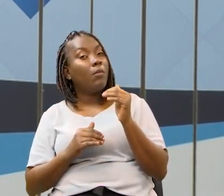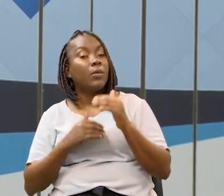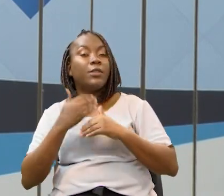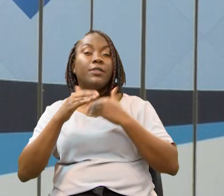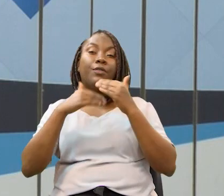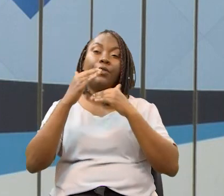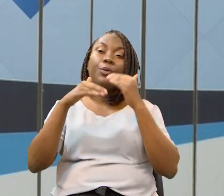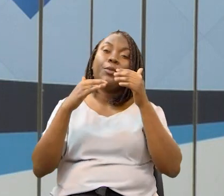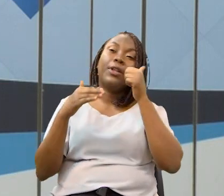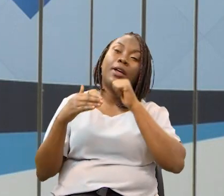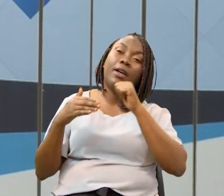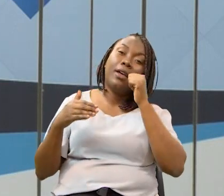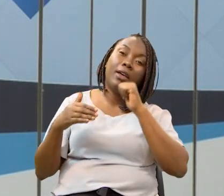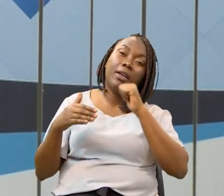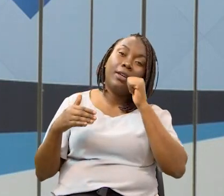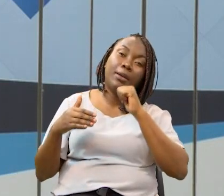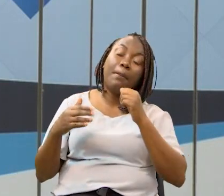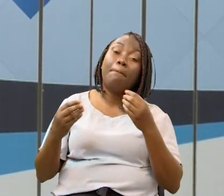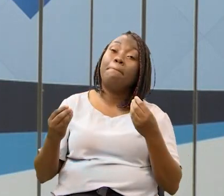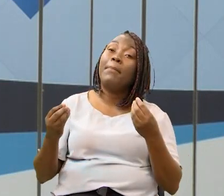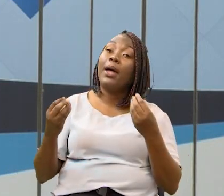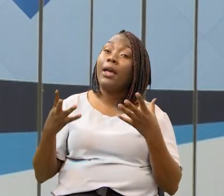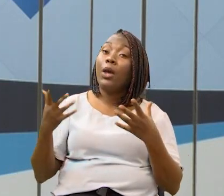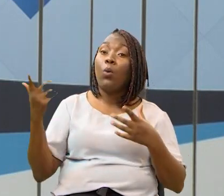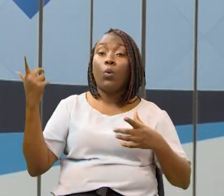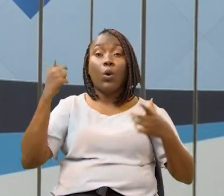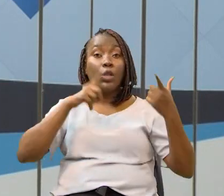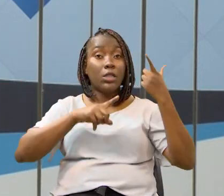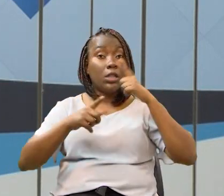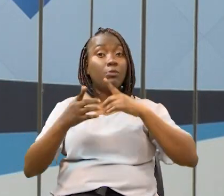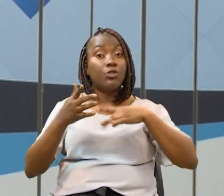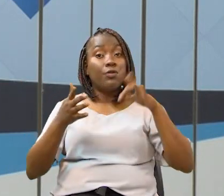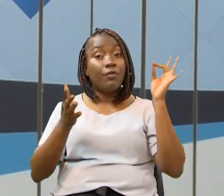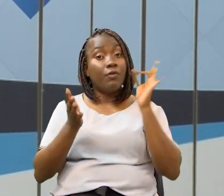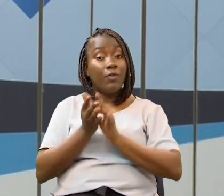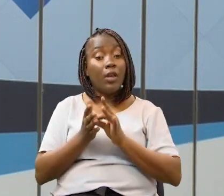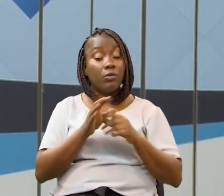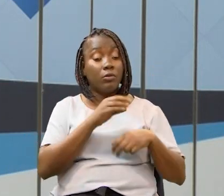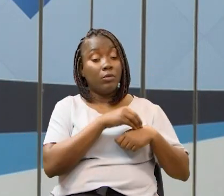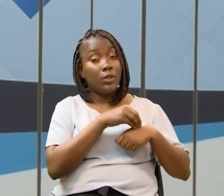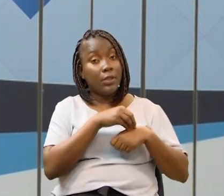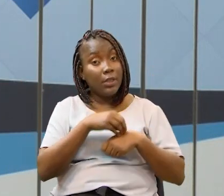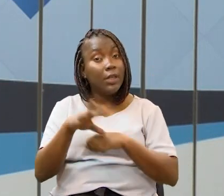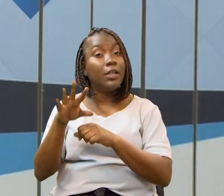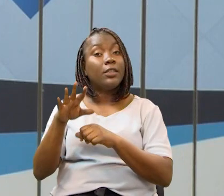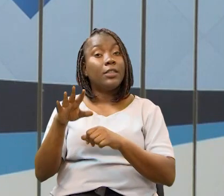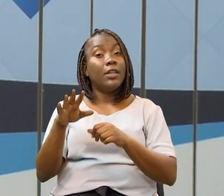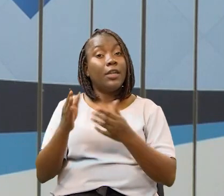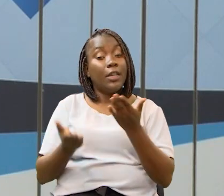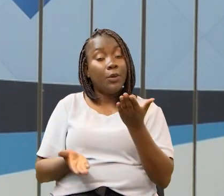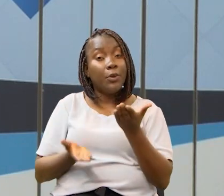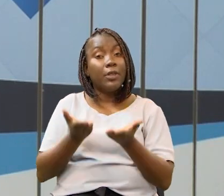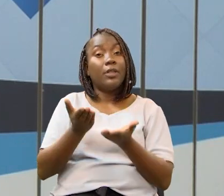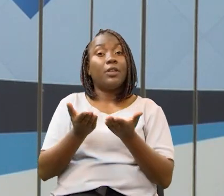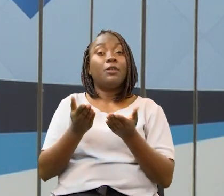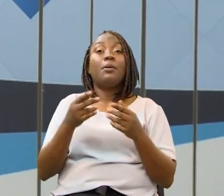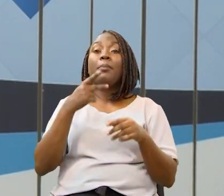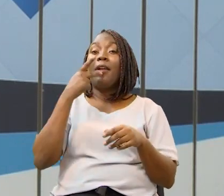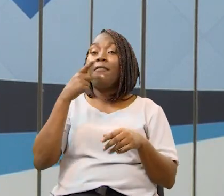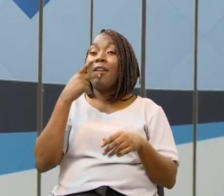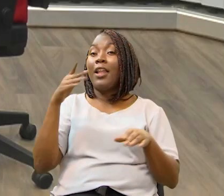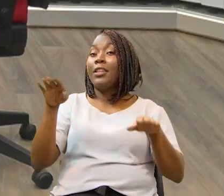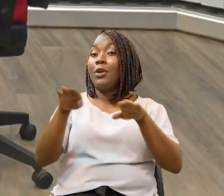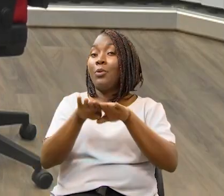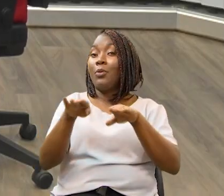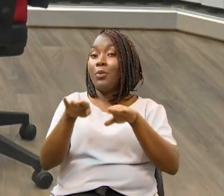aí desenvolvendo mulheres, né? Para que consigamos, de fato, né? A gente traz a equidade para a gente falar da